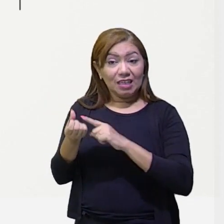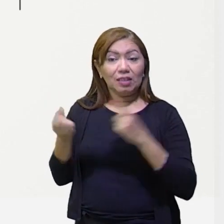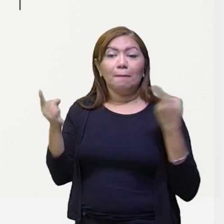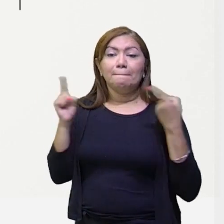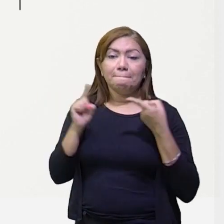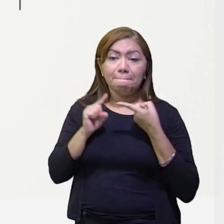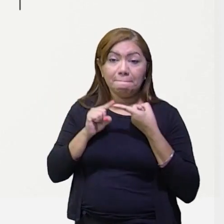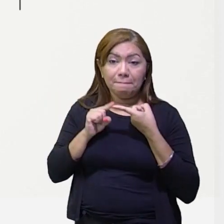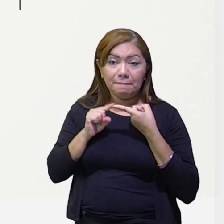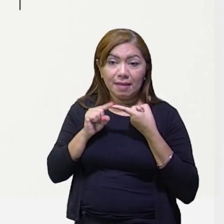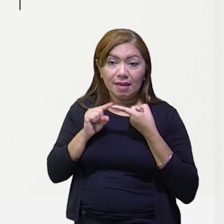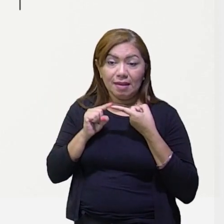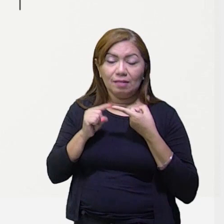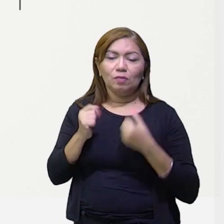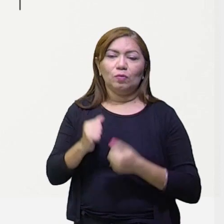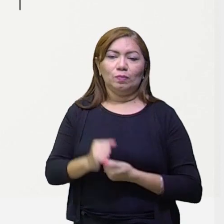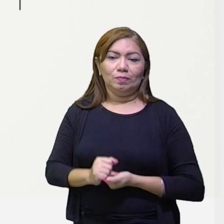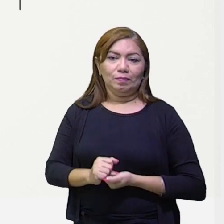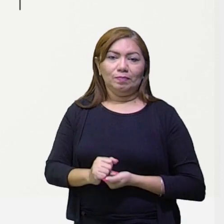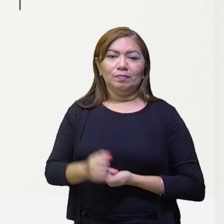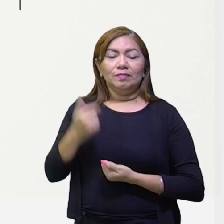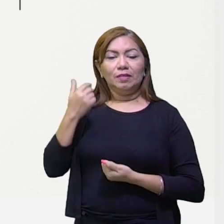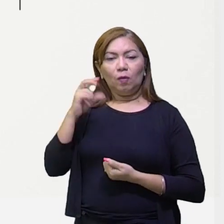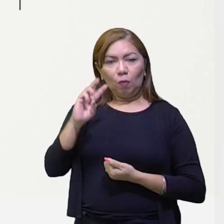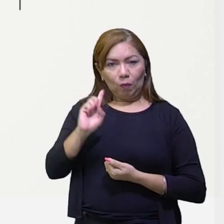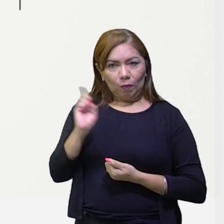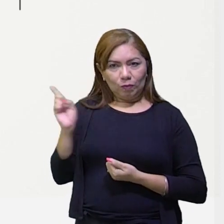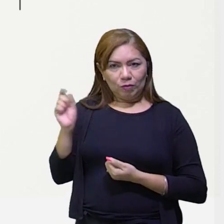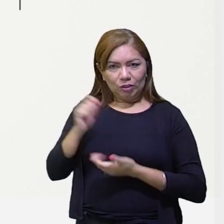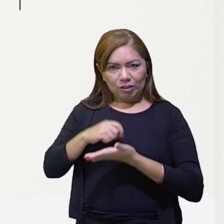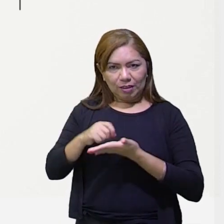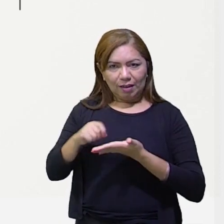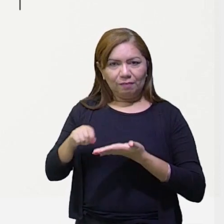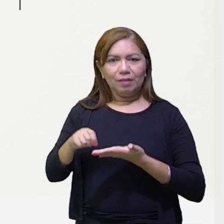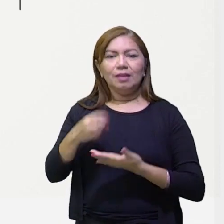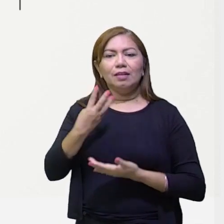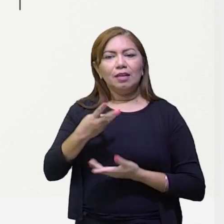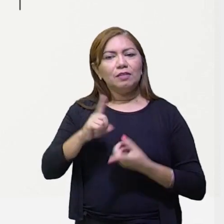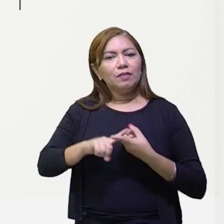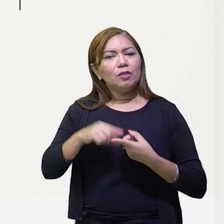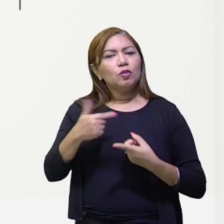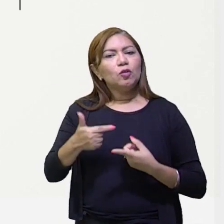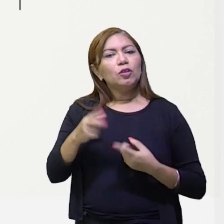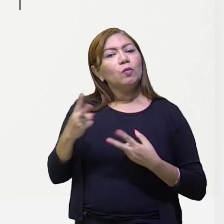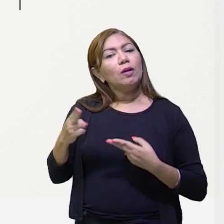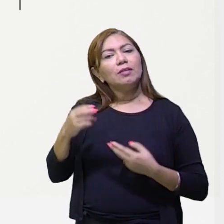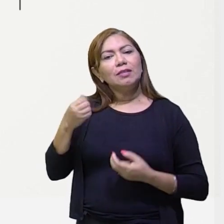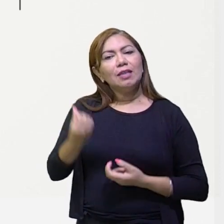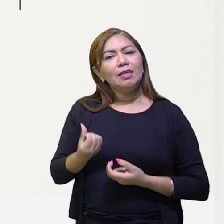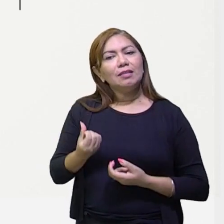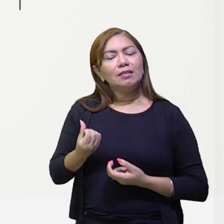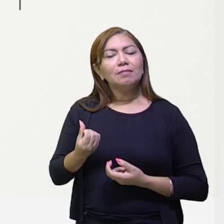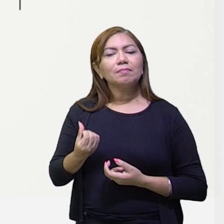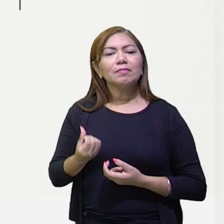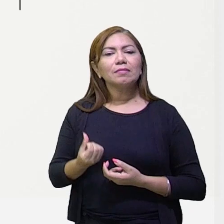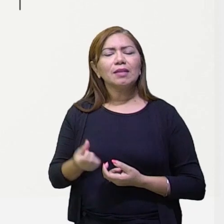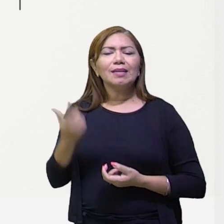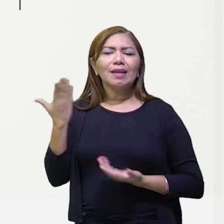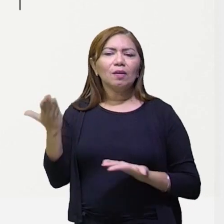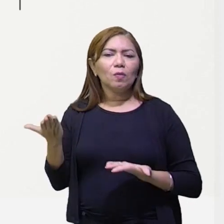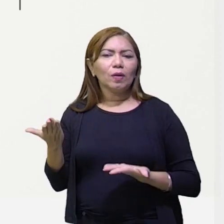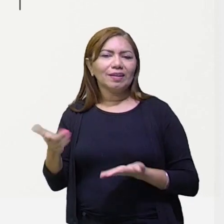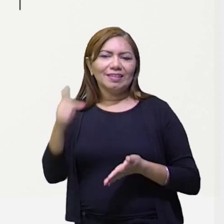se aproxima. Então, 3 vezes 2 é igual a quanto? 6. E o que, que eu faço aqui,